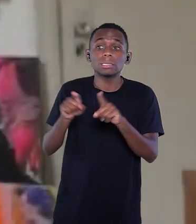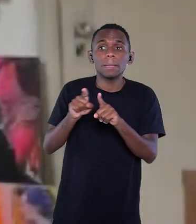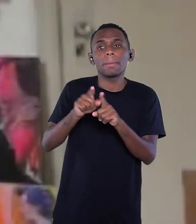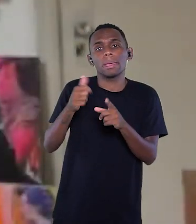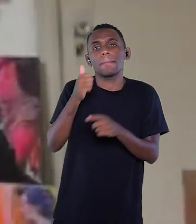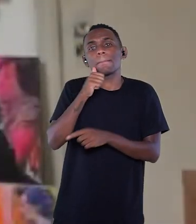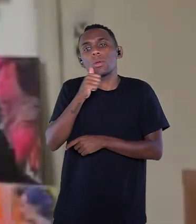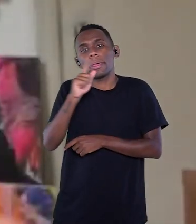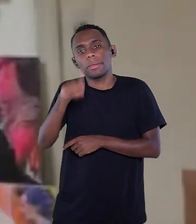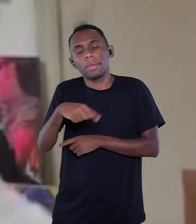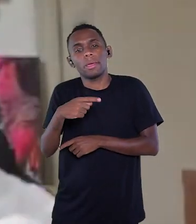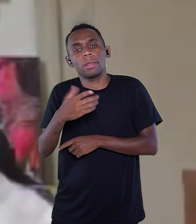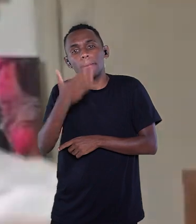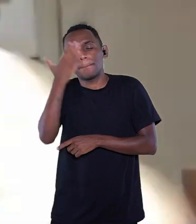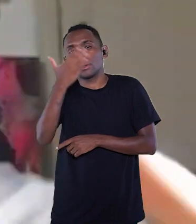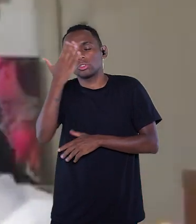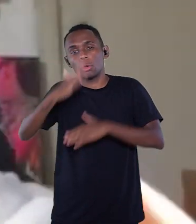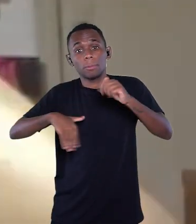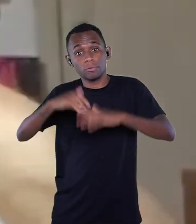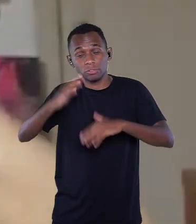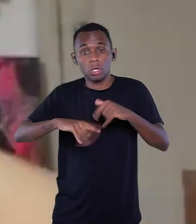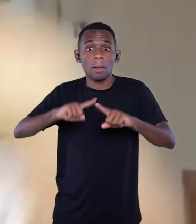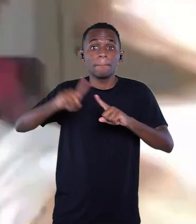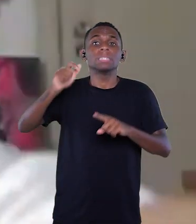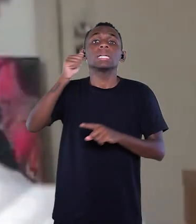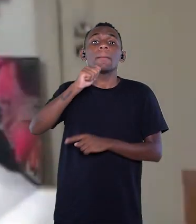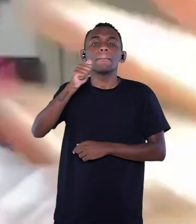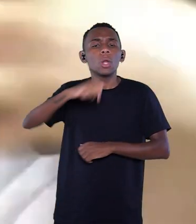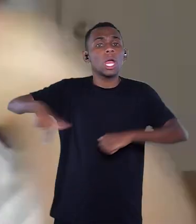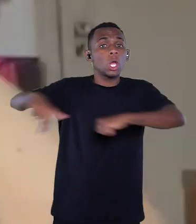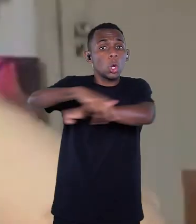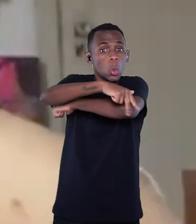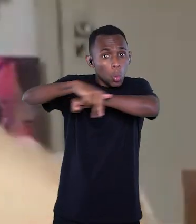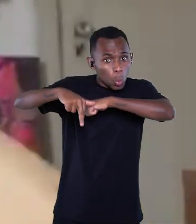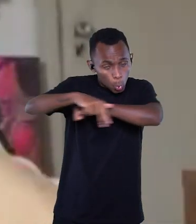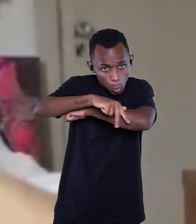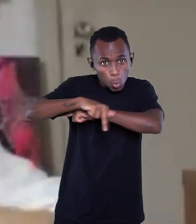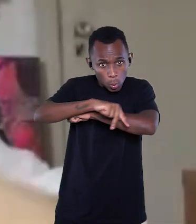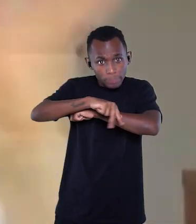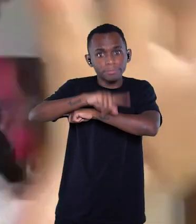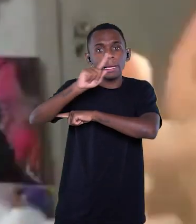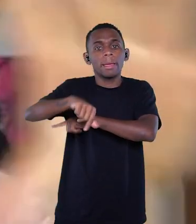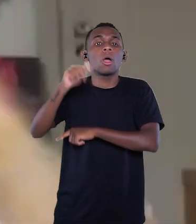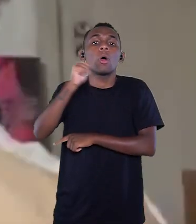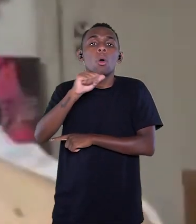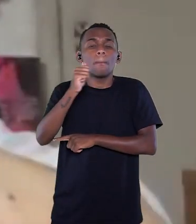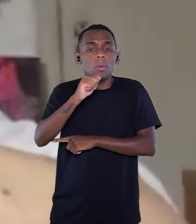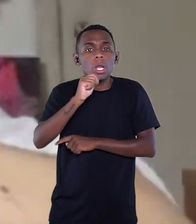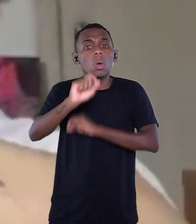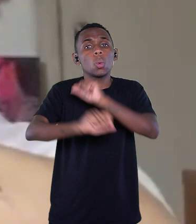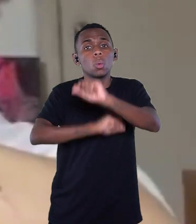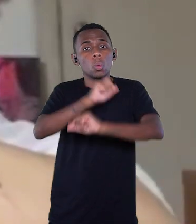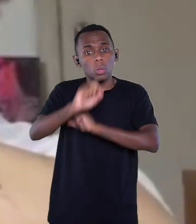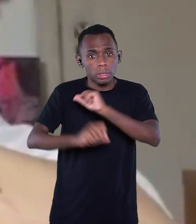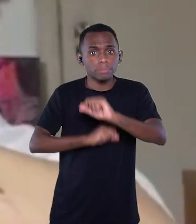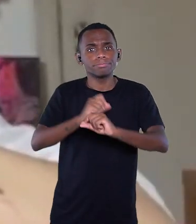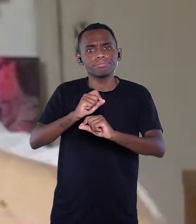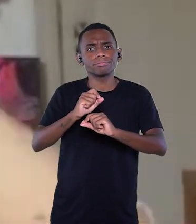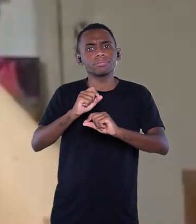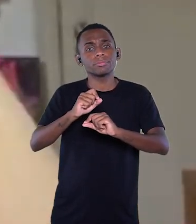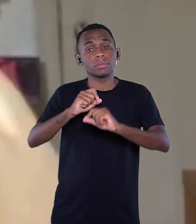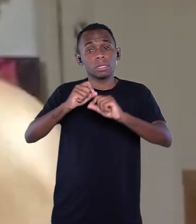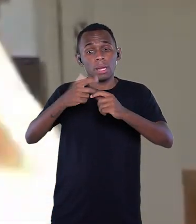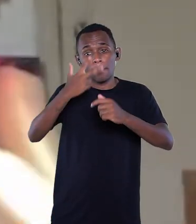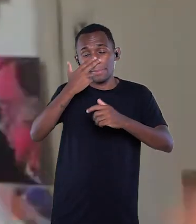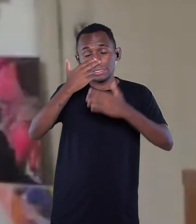eram prostitutas, mas, assim, a mulher que ia para a rua, que estava, ela era uma mulher assim,